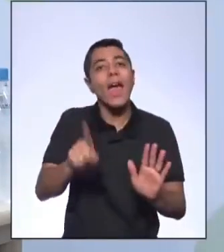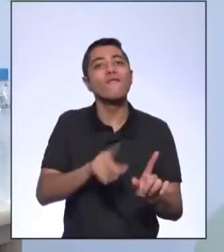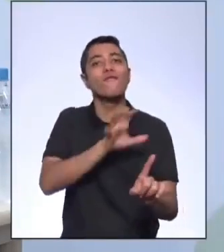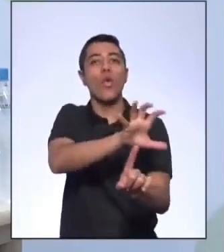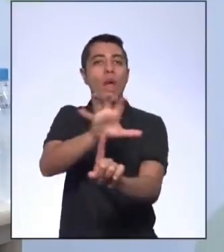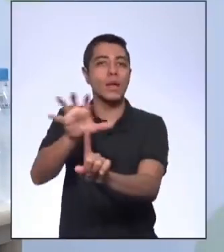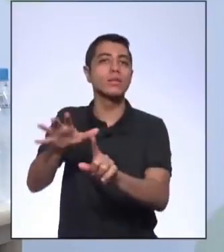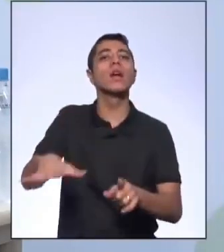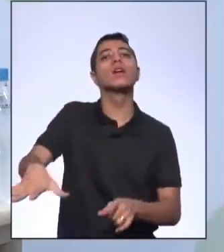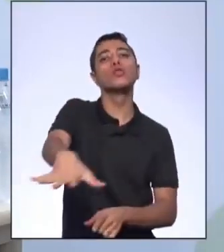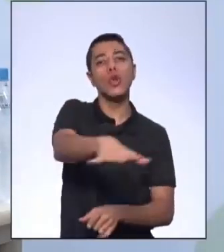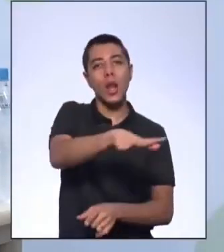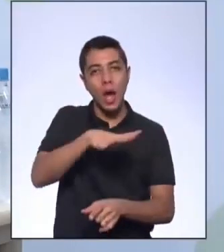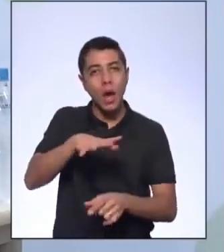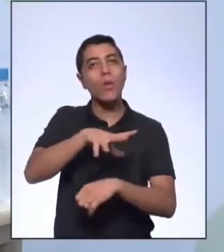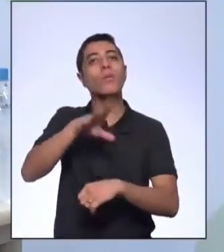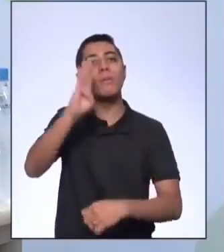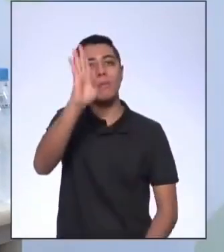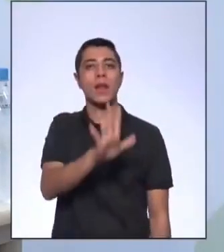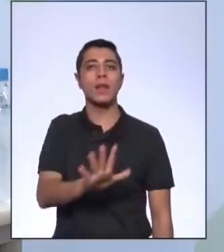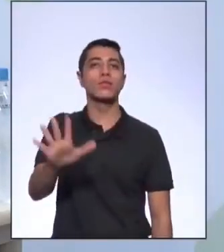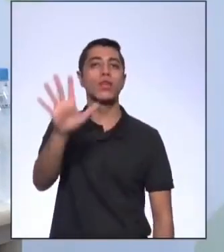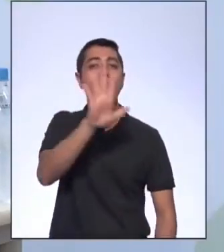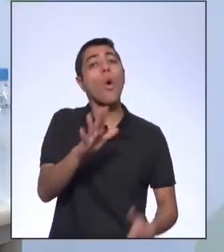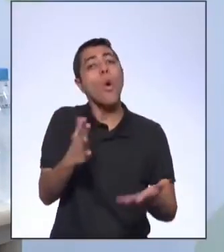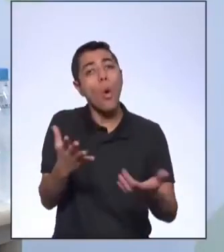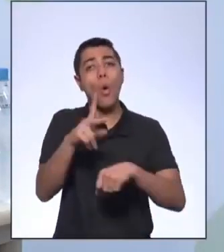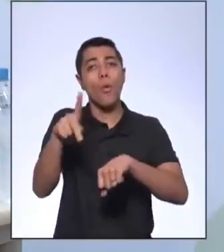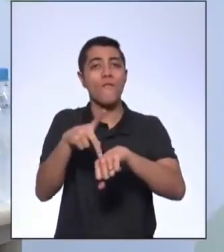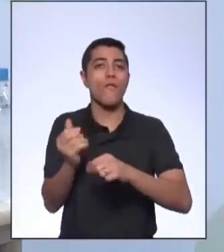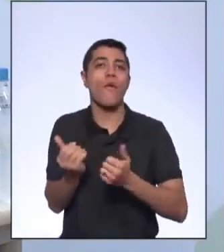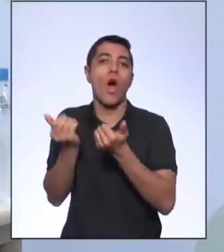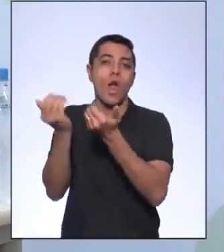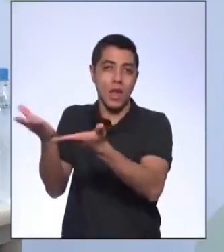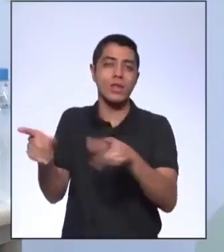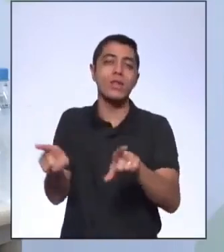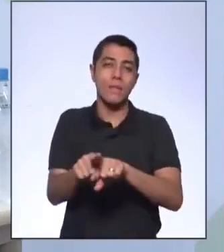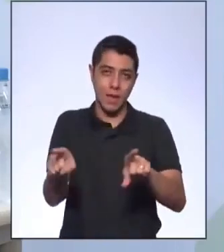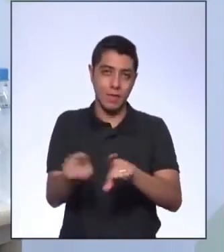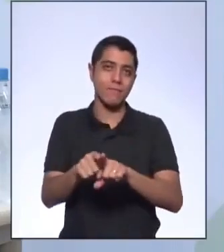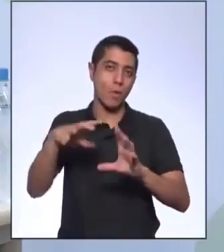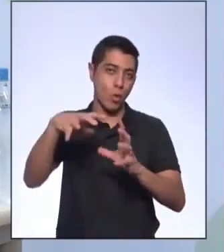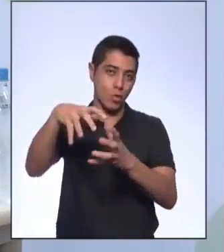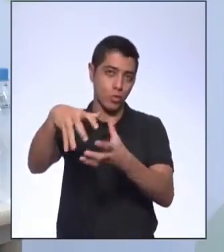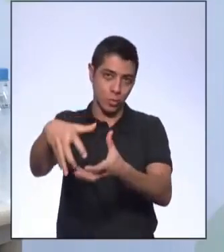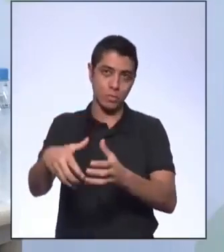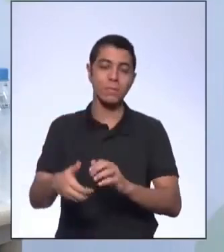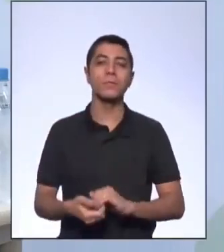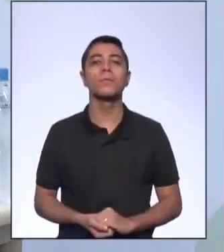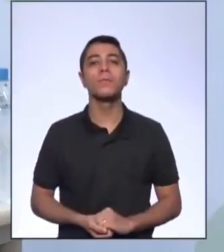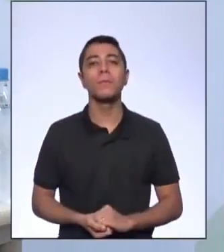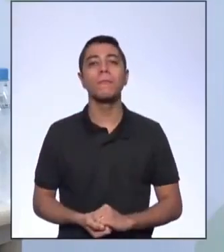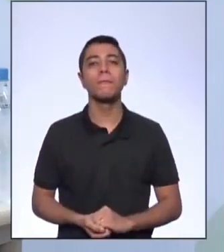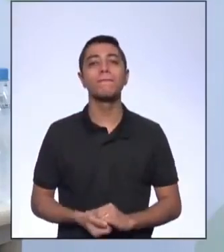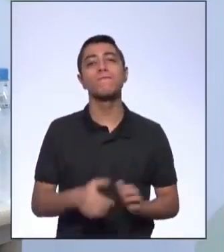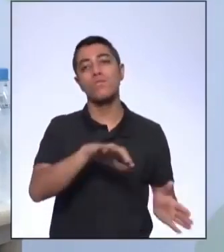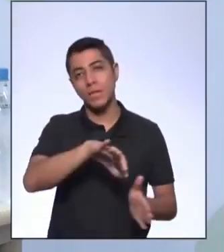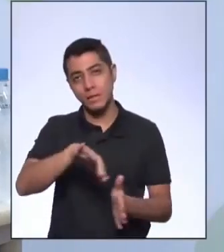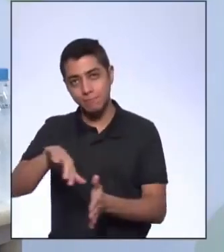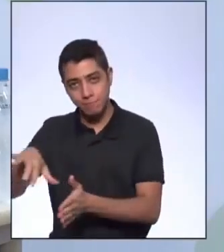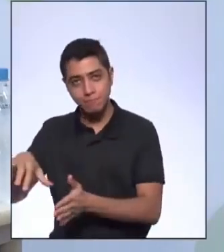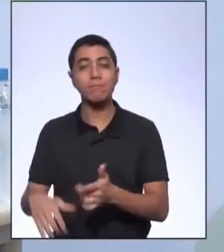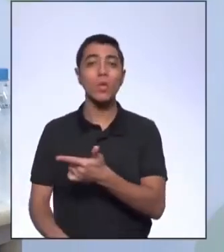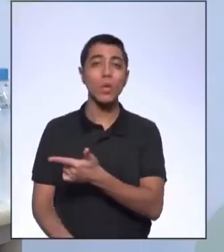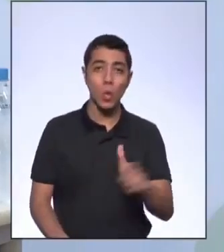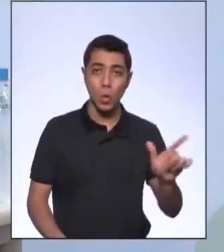internacionais nesse último item é que a gente vai ver que é o quinto dessas relações da hierarquia urbana nós temos o centro